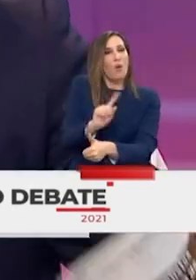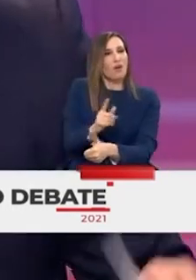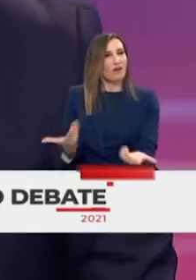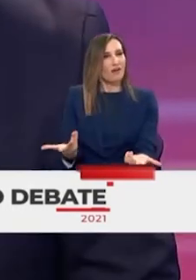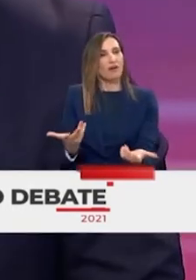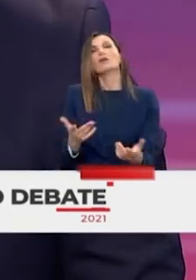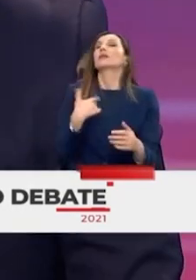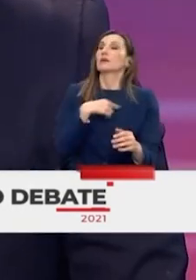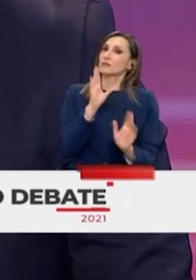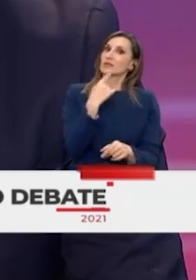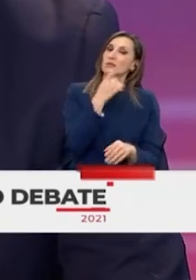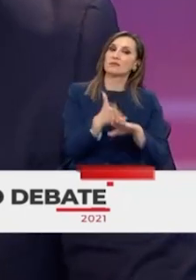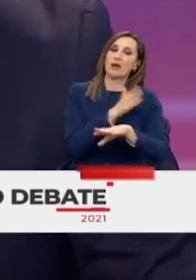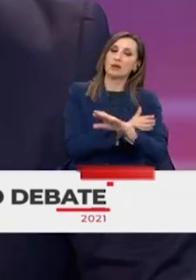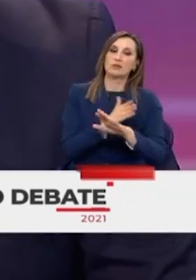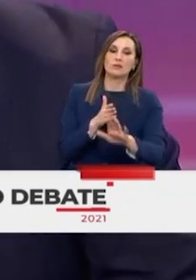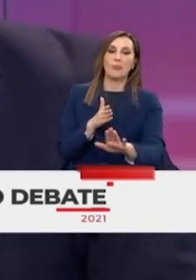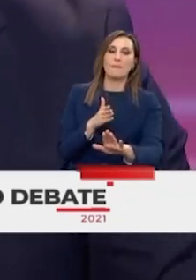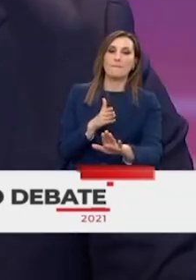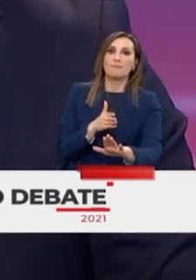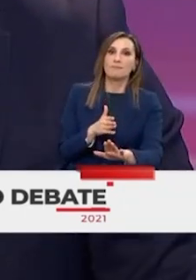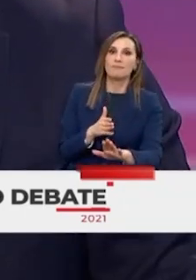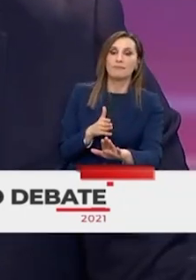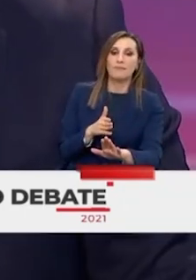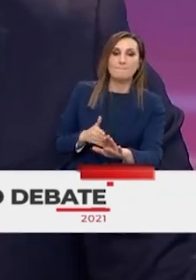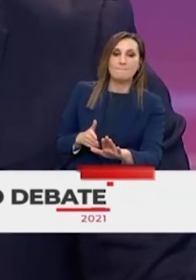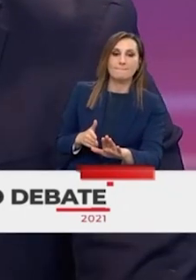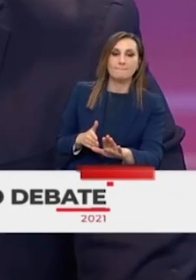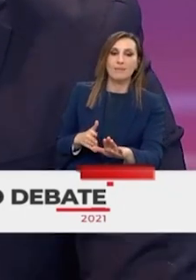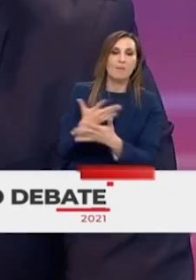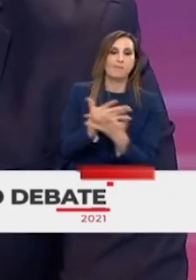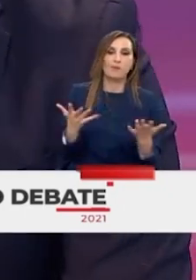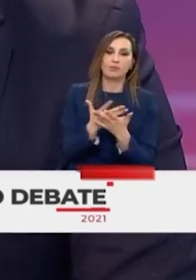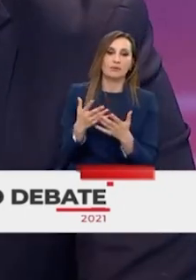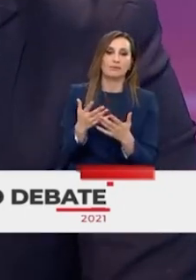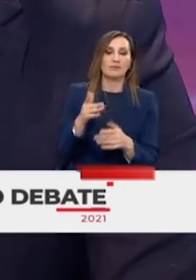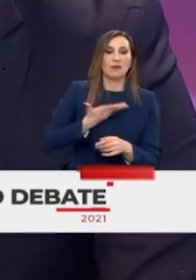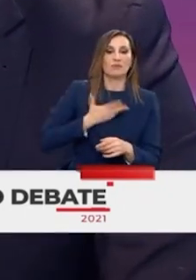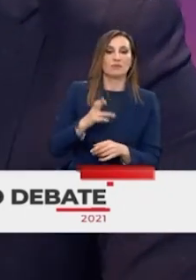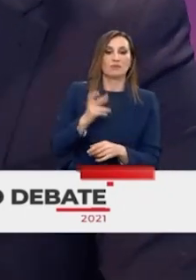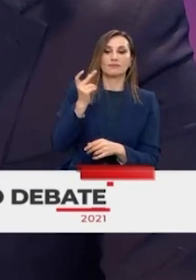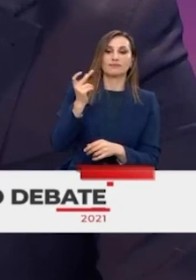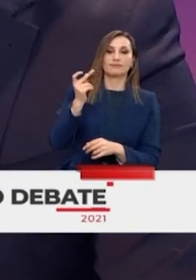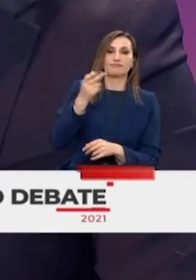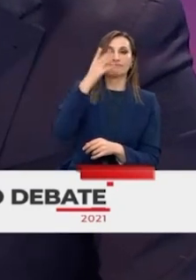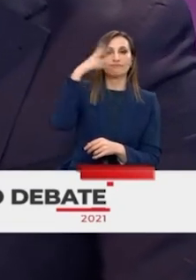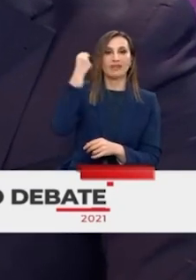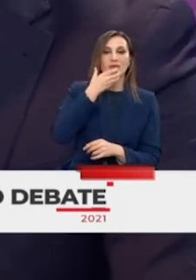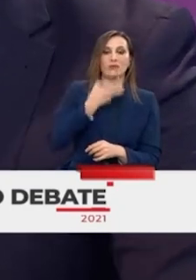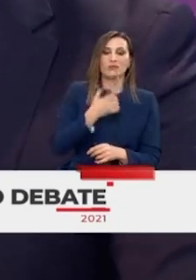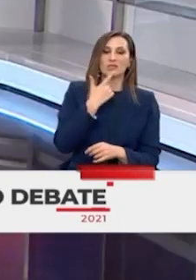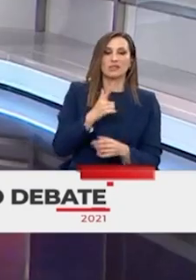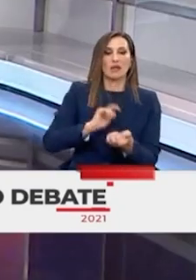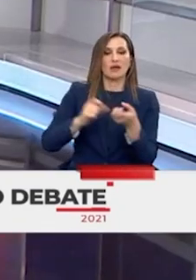demarca. Aliás, deixa-me dizer isto só antes de passar a palavra. Só... É que foi a doutora André, Ana Gomes. Senão não vamos conseguir só para dizer falar isto, foi a doutora Ana Gomes não que vamos disse conseguir falar muito isso, temas, que não